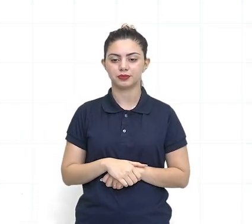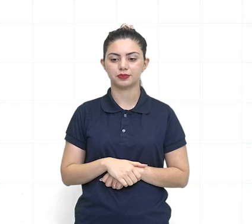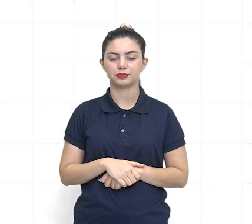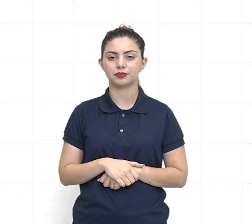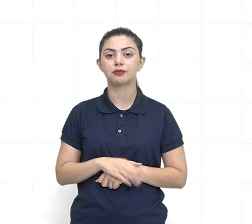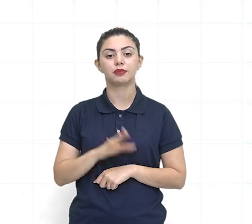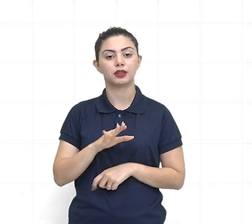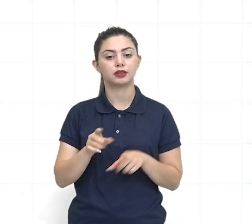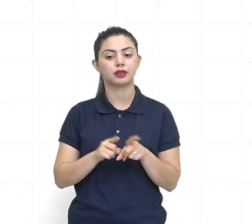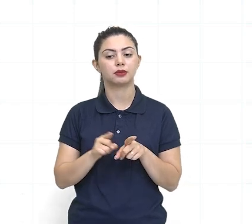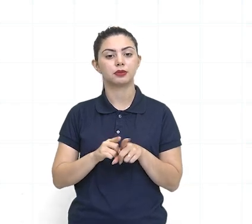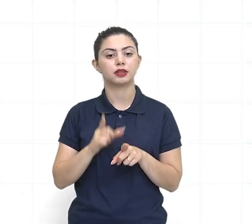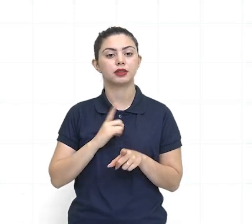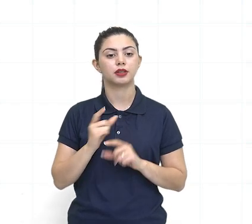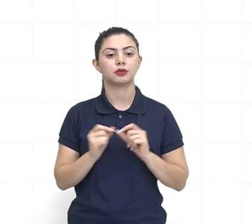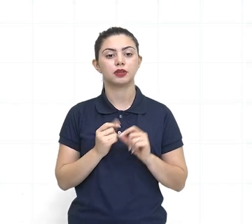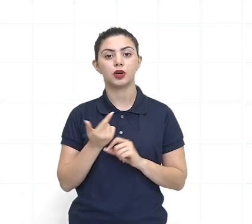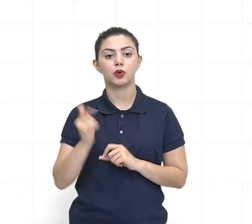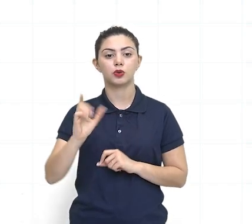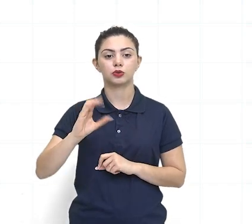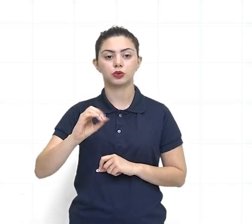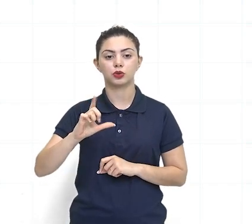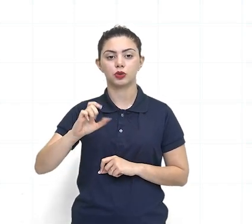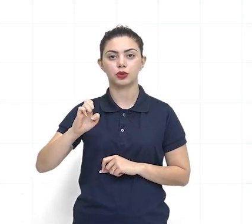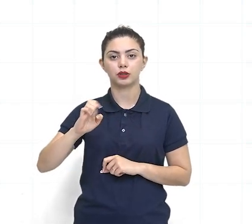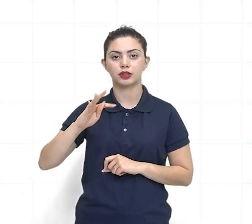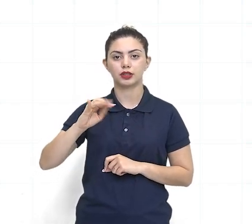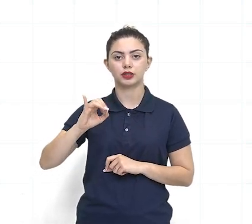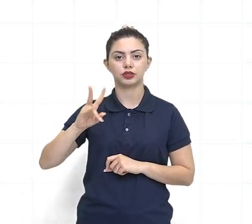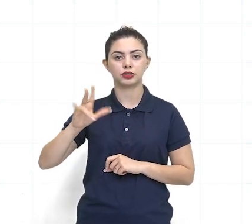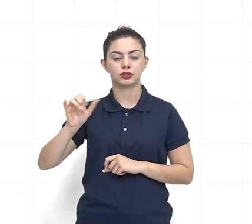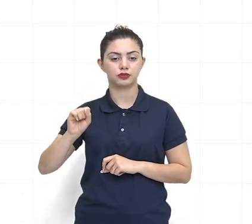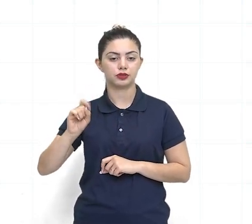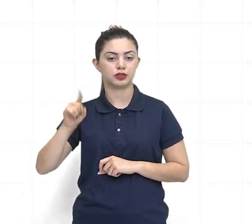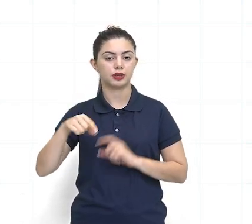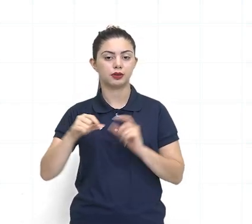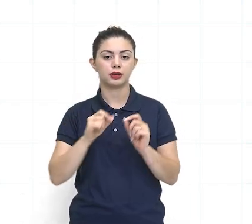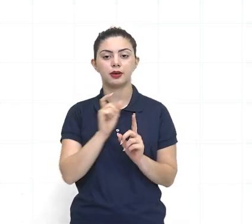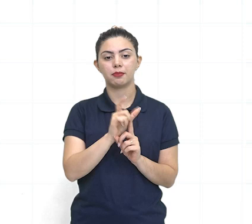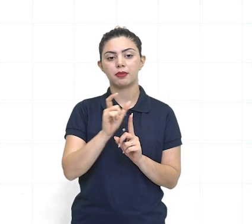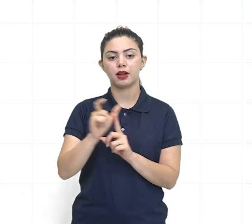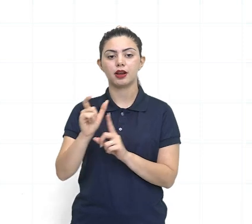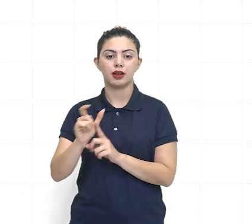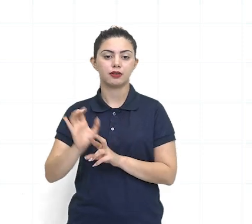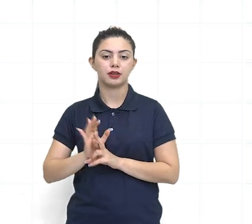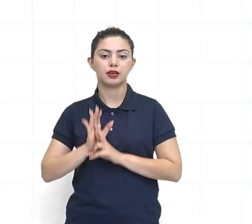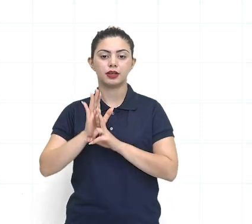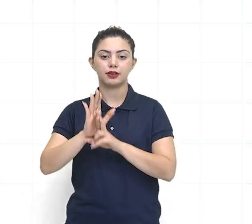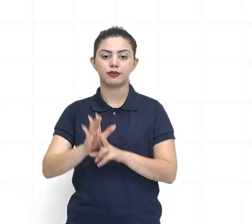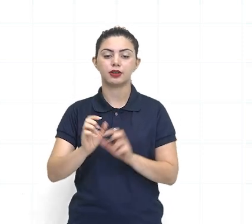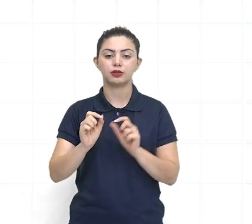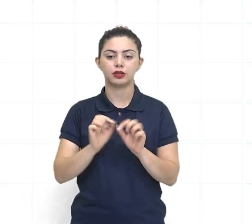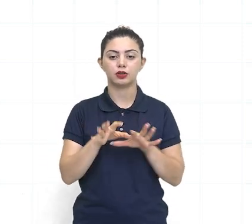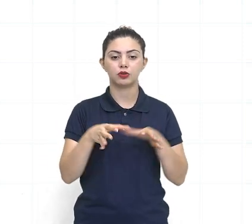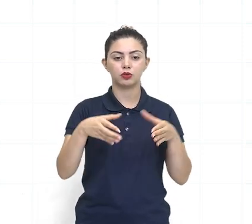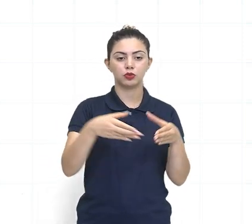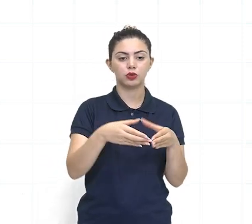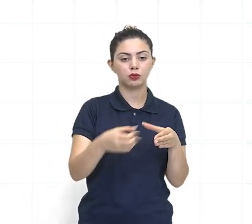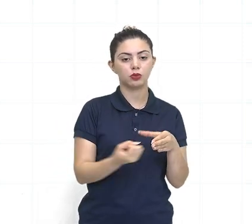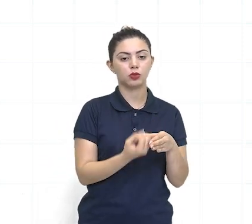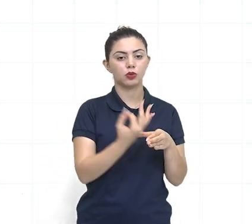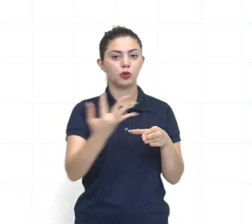nós ainda temos os coletivos, que são palavras que se referem ao conjunto de algo, indicando o